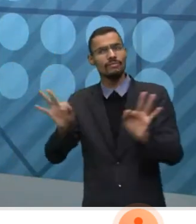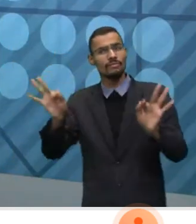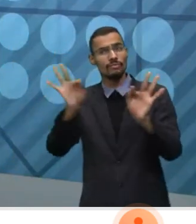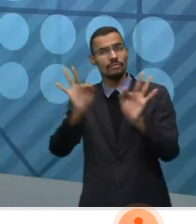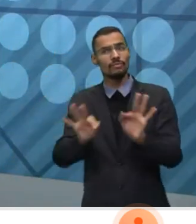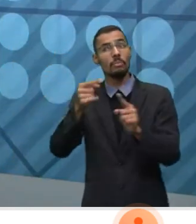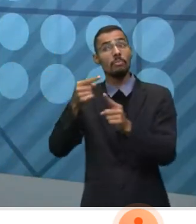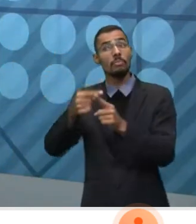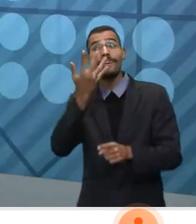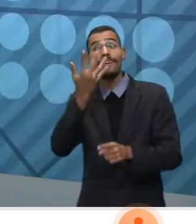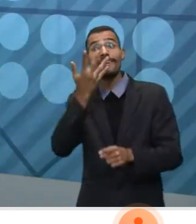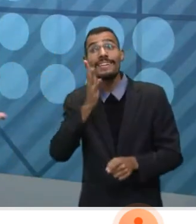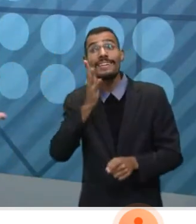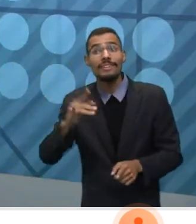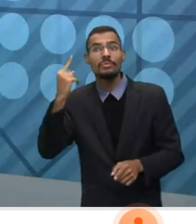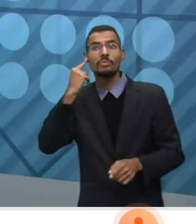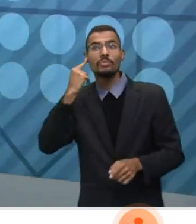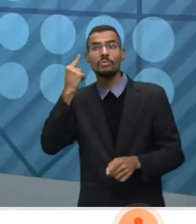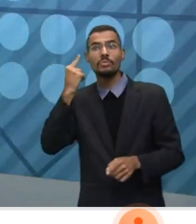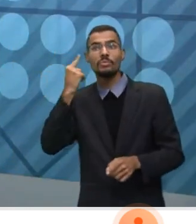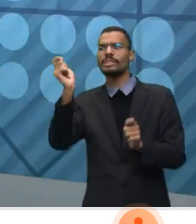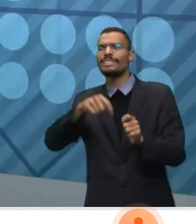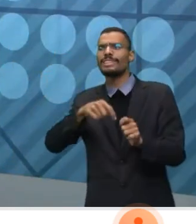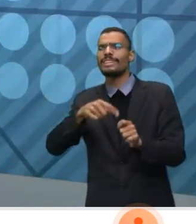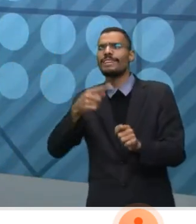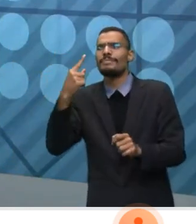Para a criança, para o surdo, tem um pouco mais de